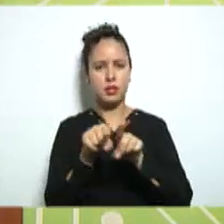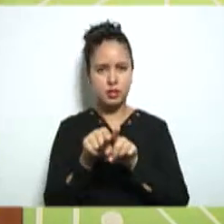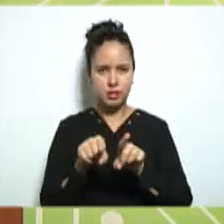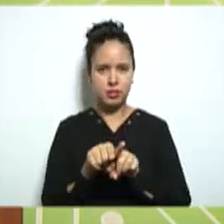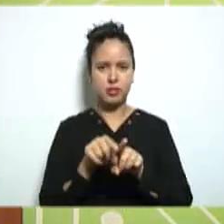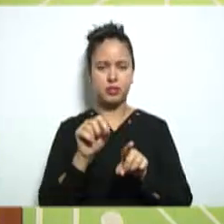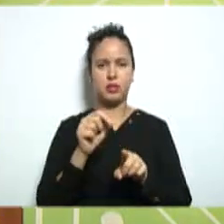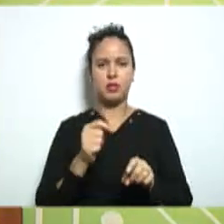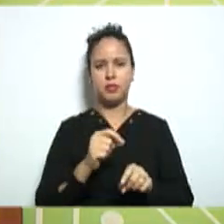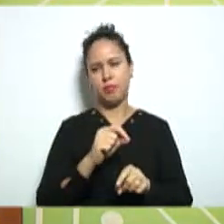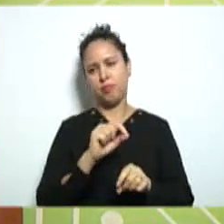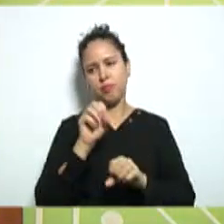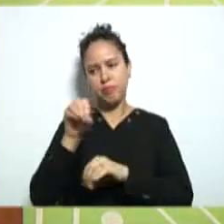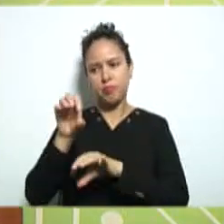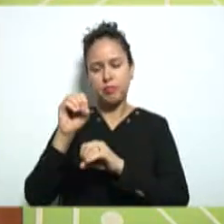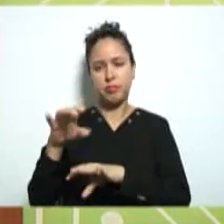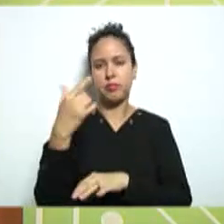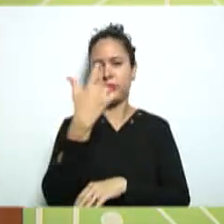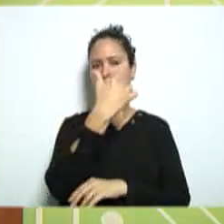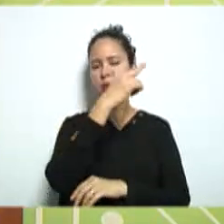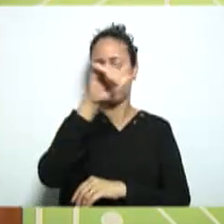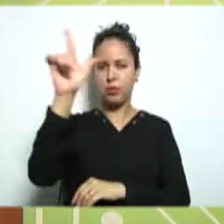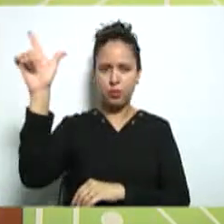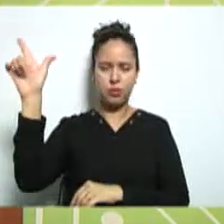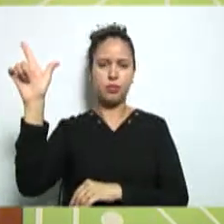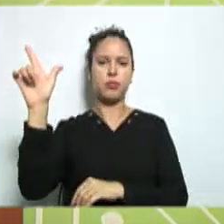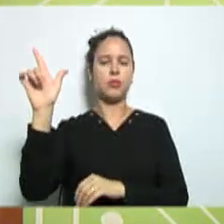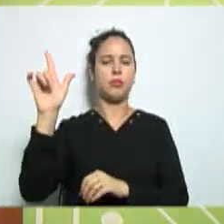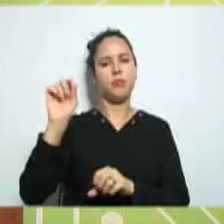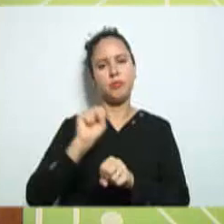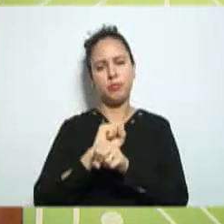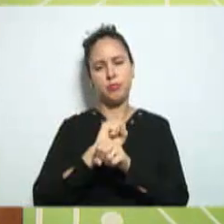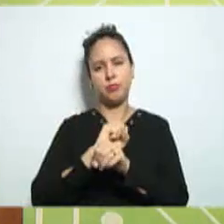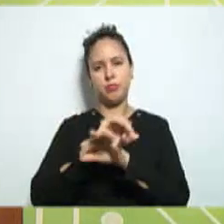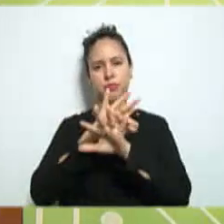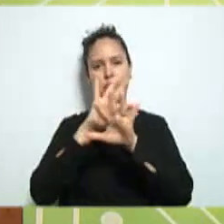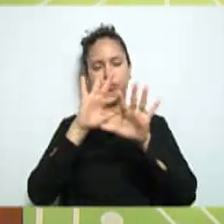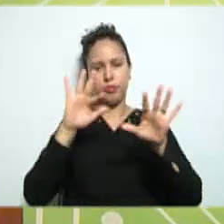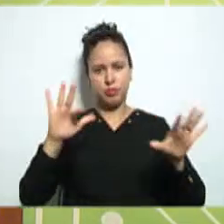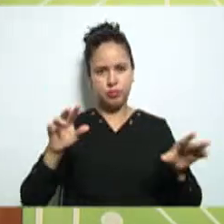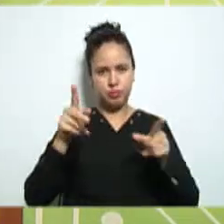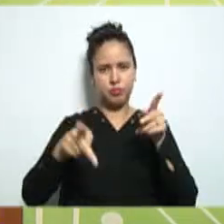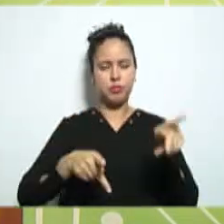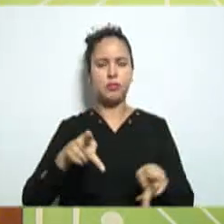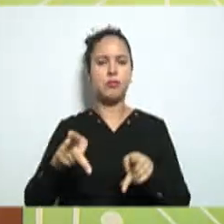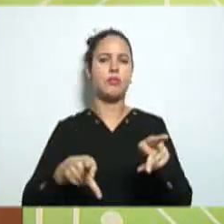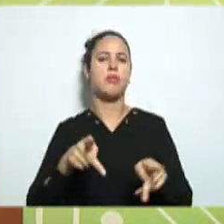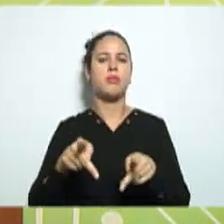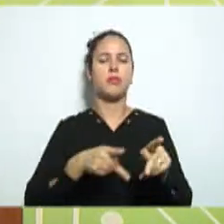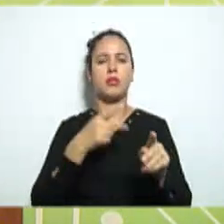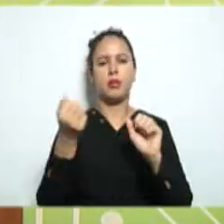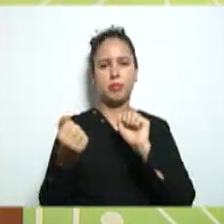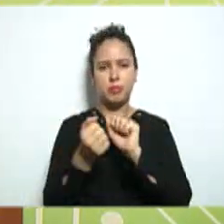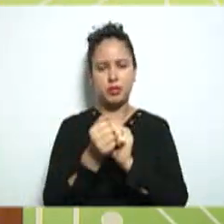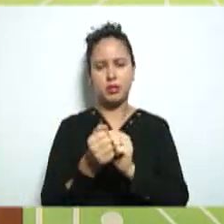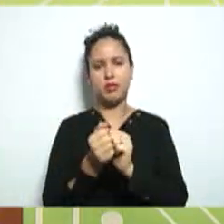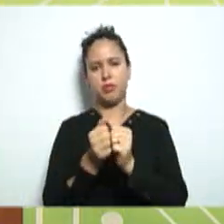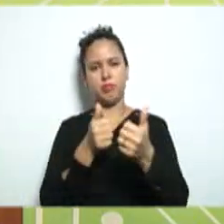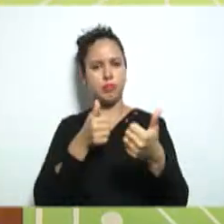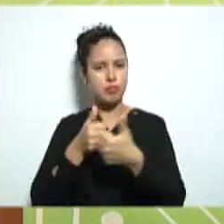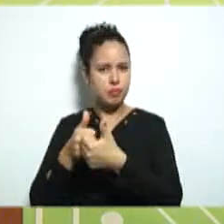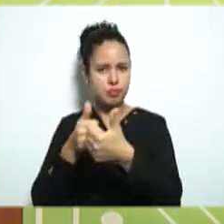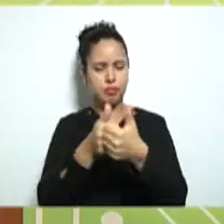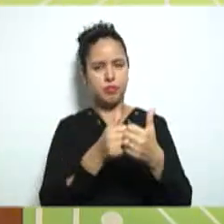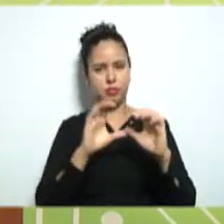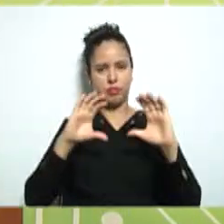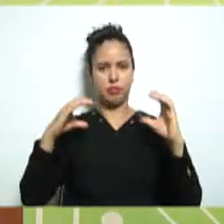estão disseminando esse conteúdo, estão levando esclarecimento para a população do entorno, da comunidade onde vocês